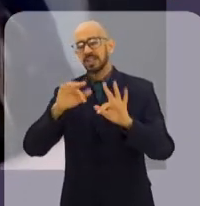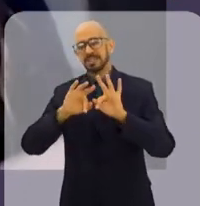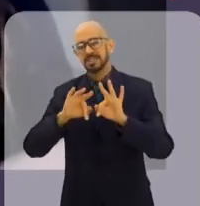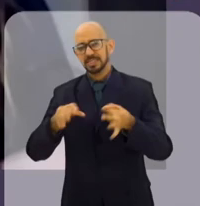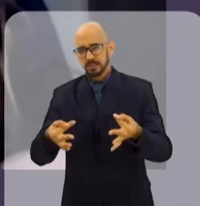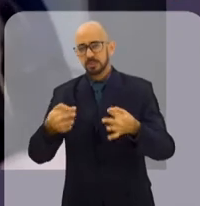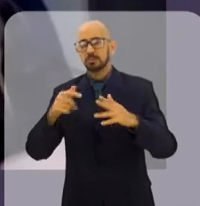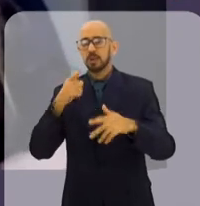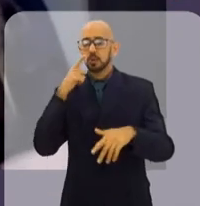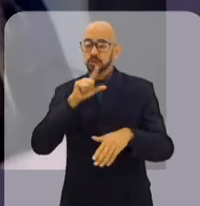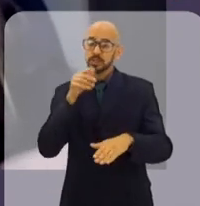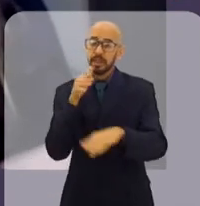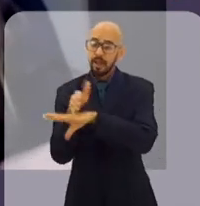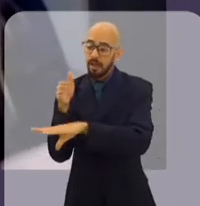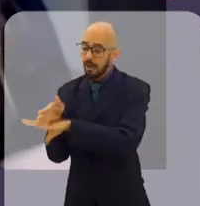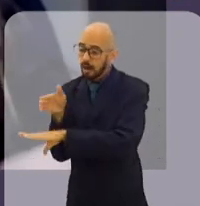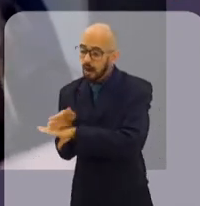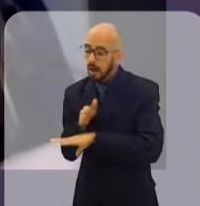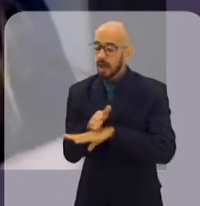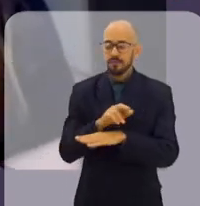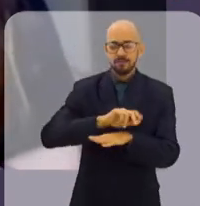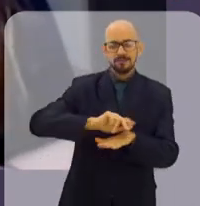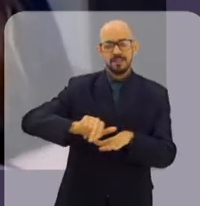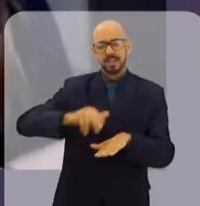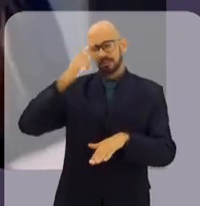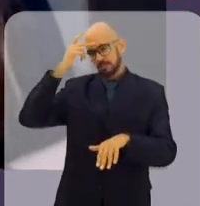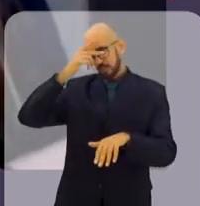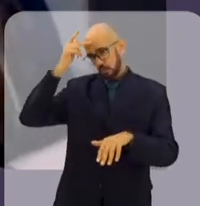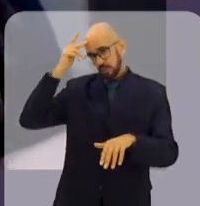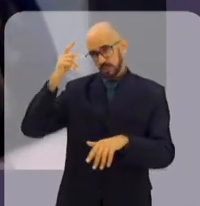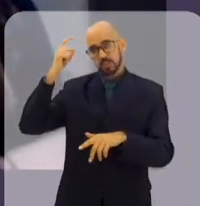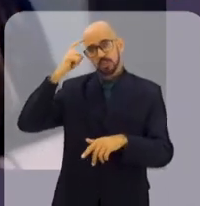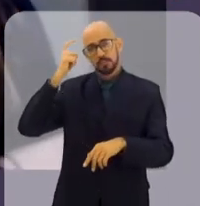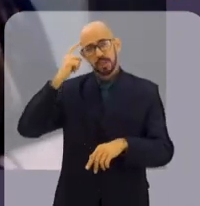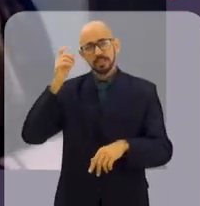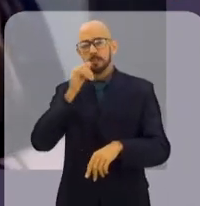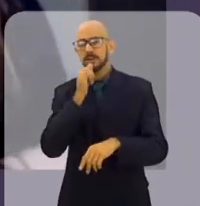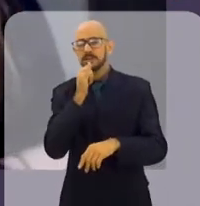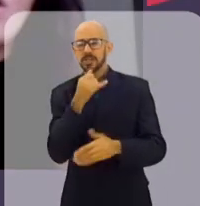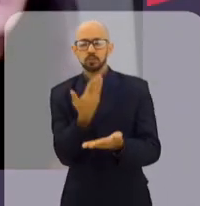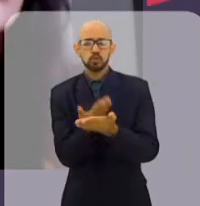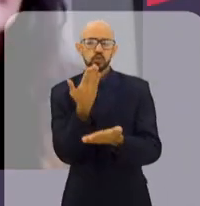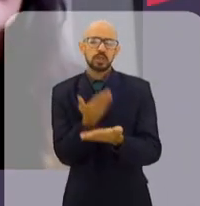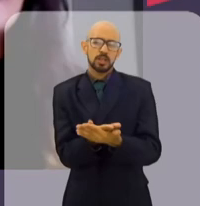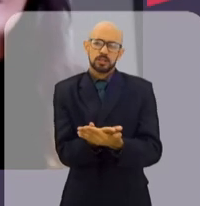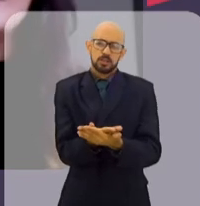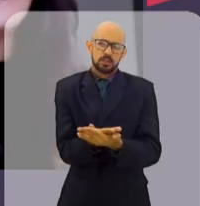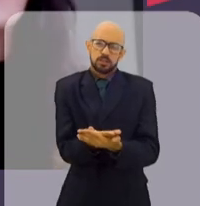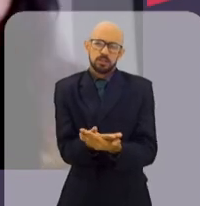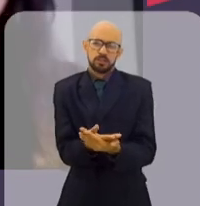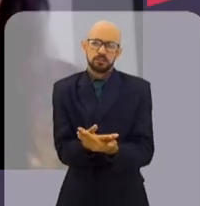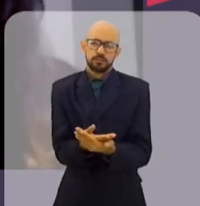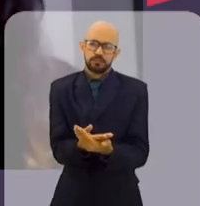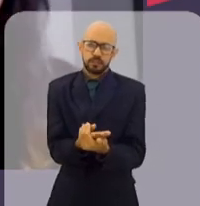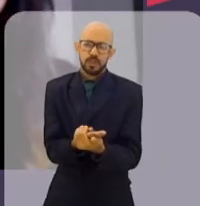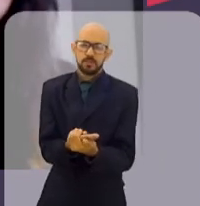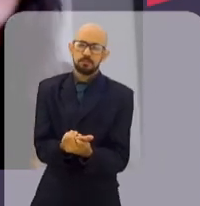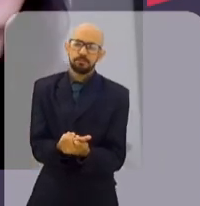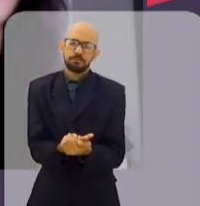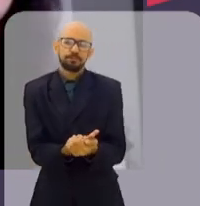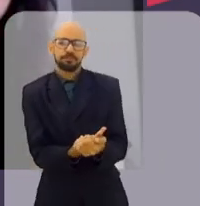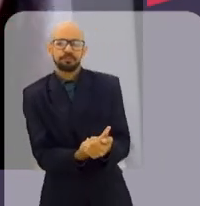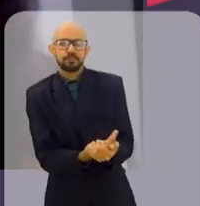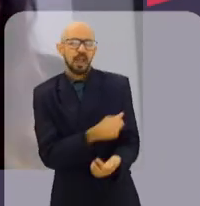pessoas, né? A gente pensa muito nessa questão, por exemplo, em estudantes de escolas. Então, é isso. Se fosse uma coisa muito